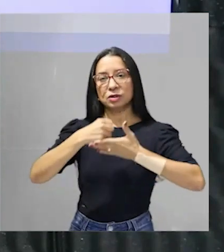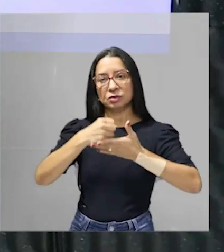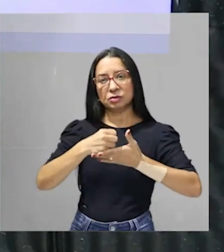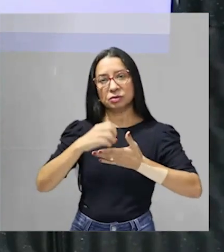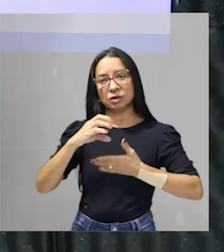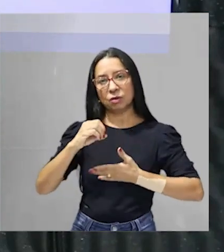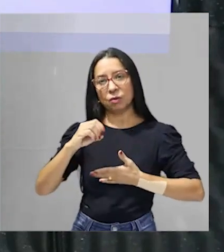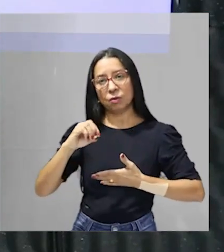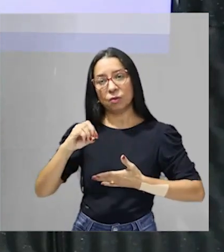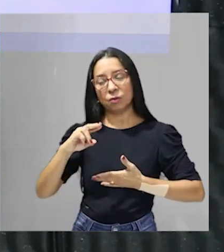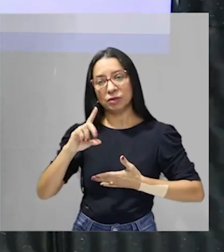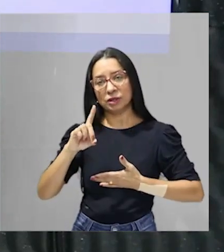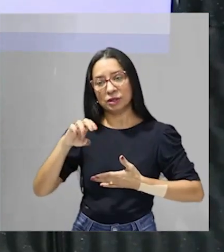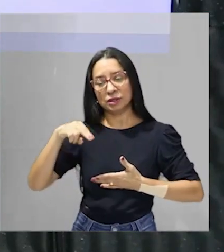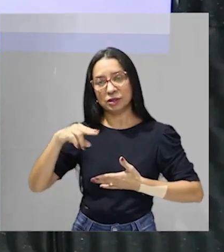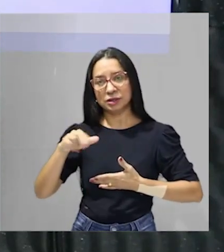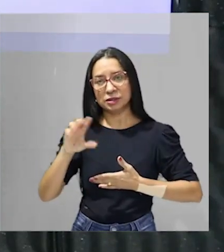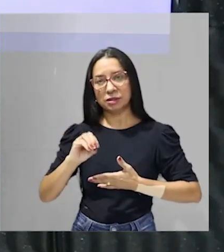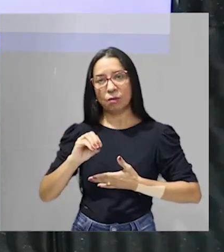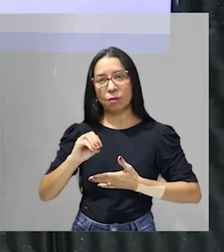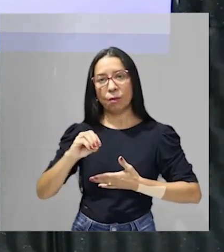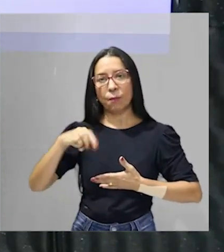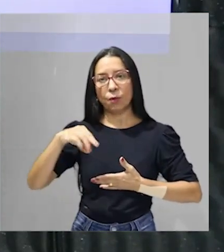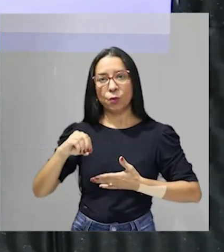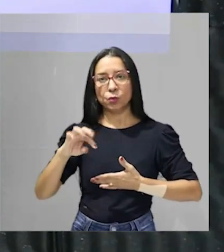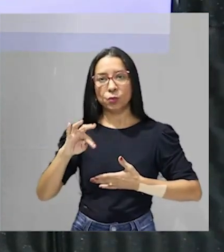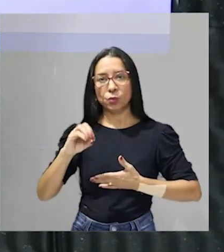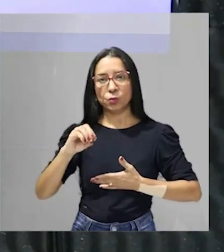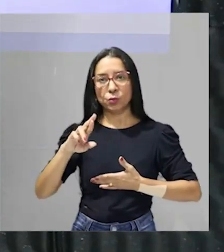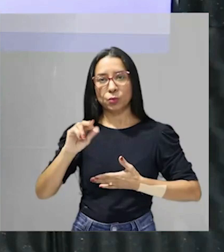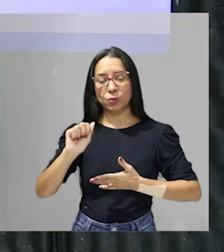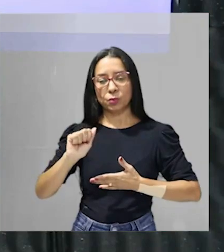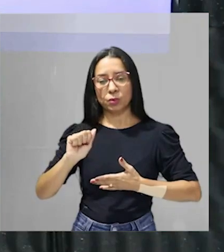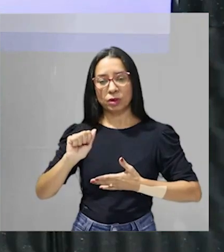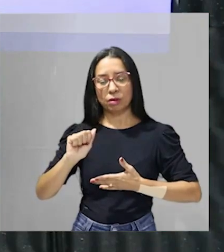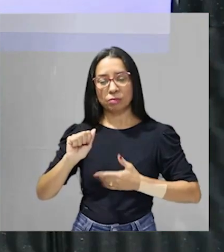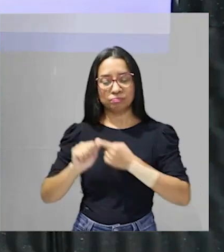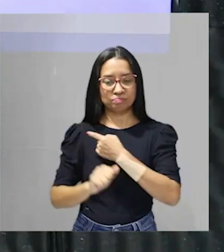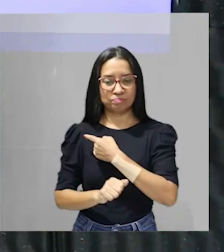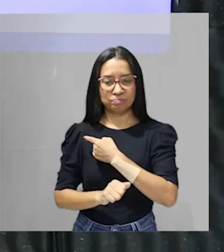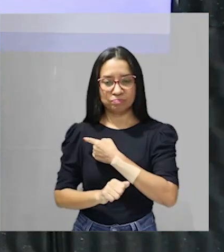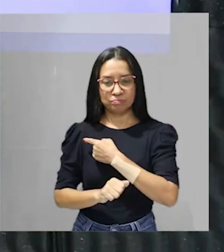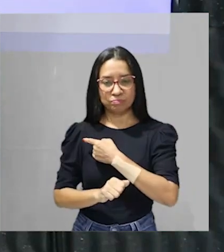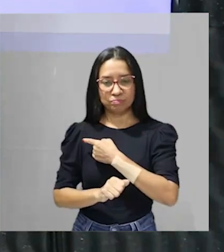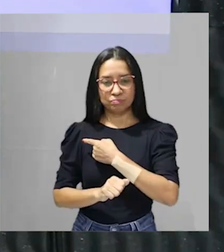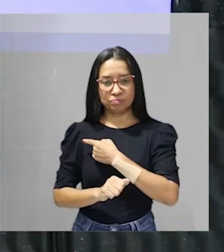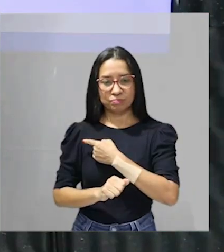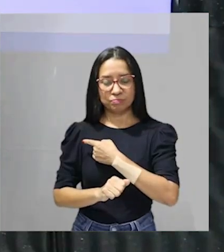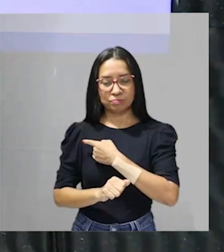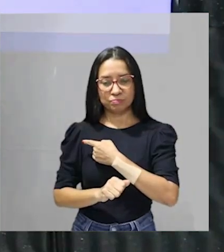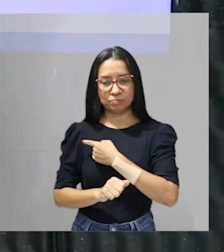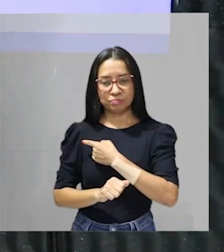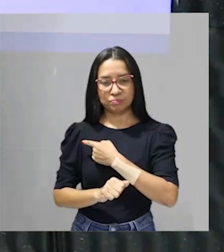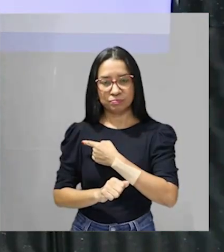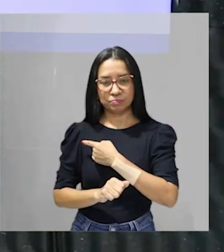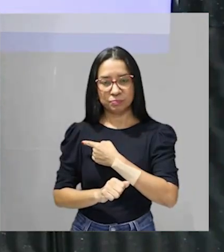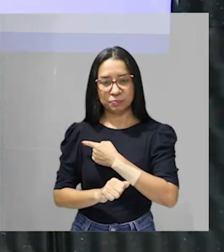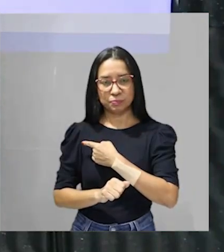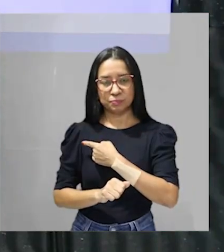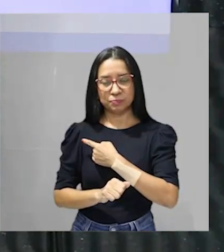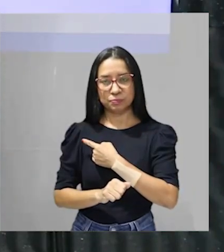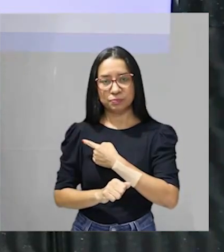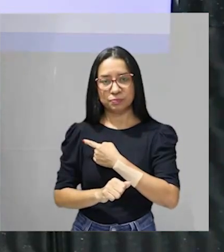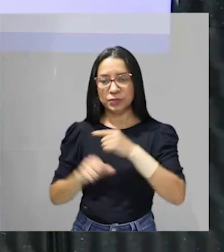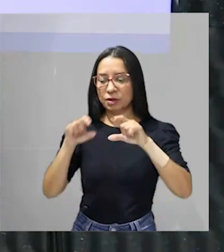motora para parar todas as idades Então vou circular bem aqui ó entretenimento lazer